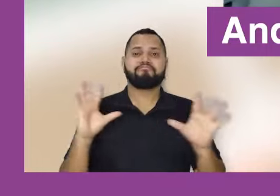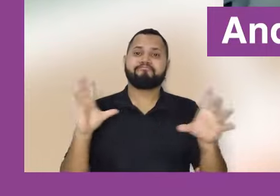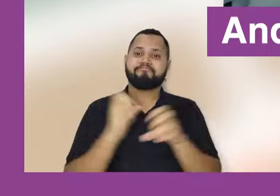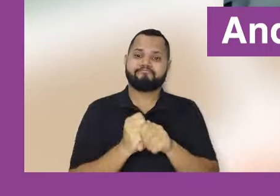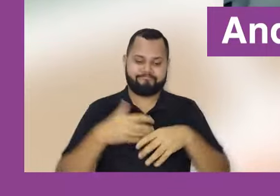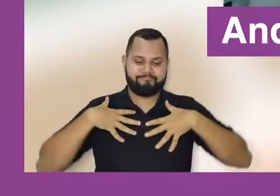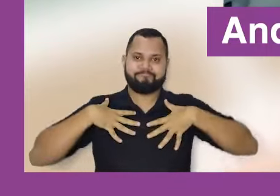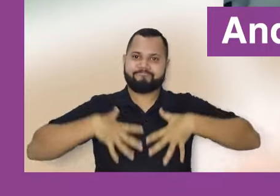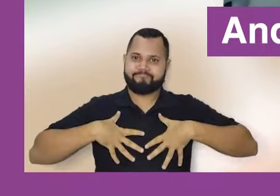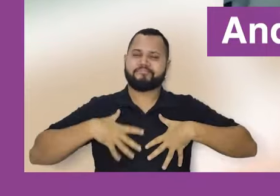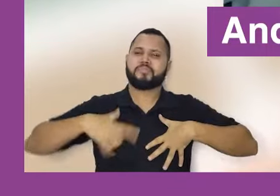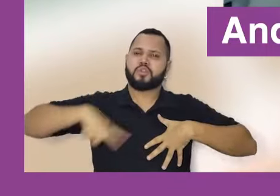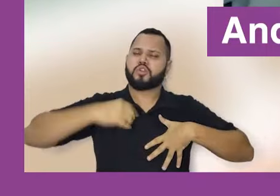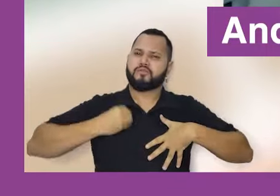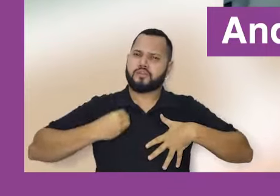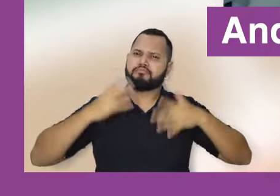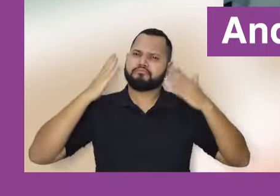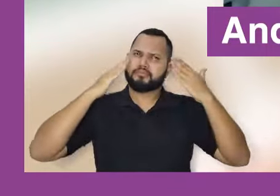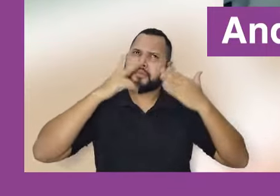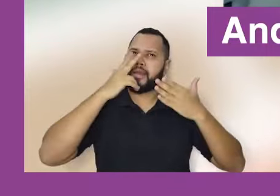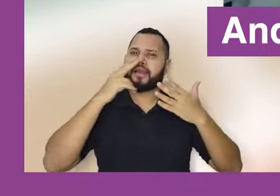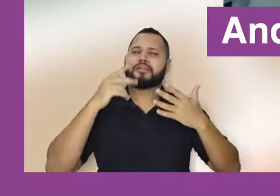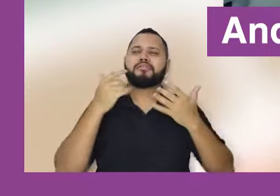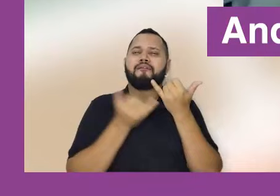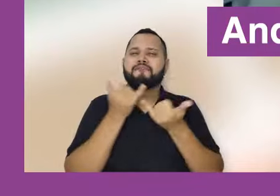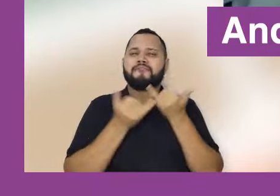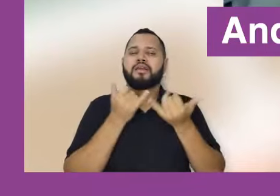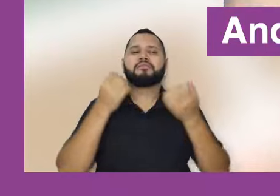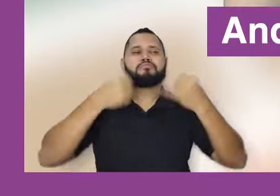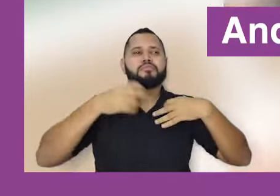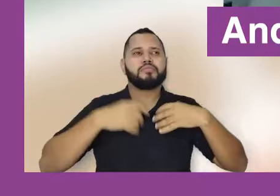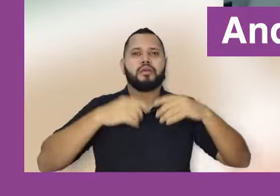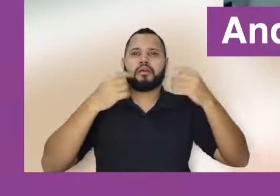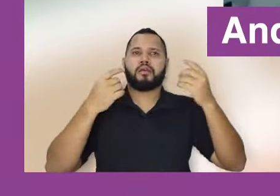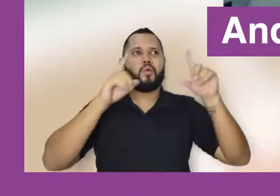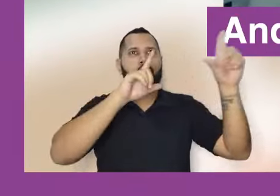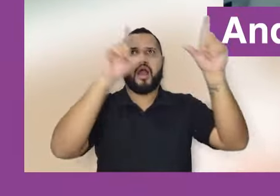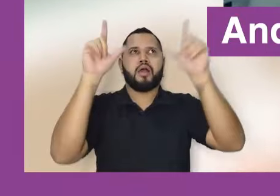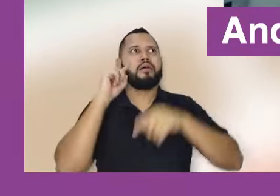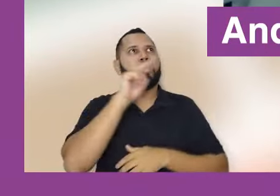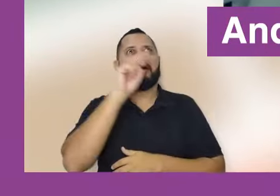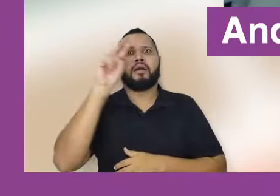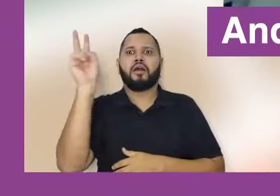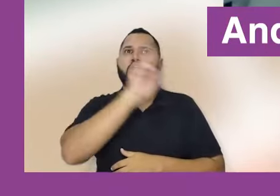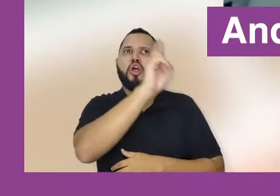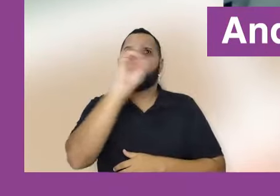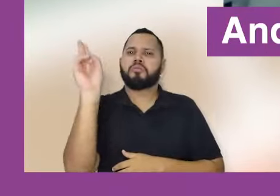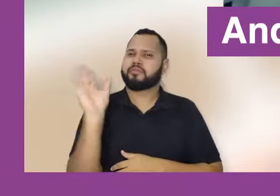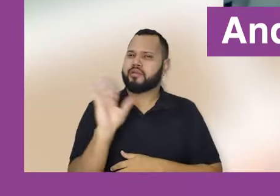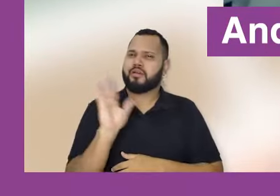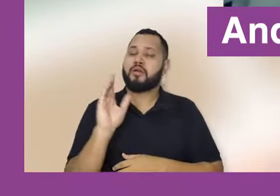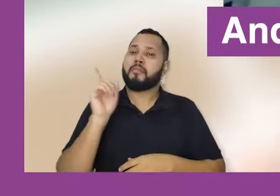nos guia em tudo que a gente faz a gente costuma brincar que não está impresso e pendurado em quadros nas paredes da companhia